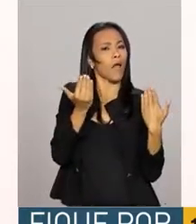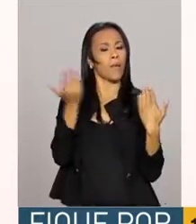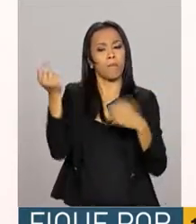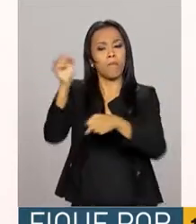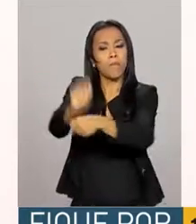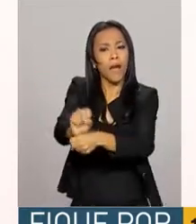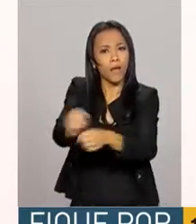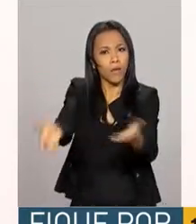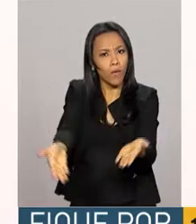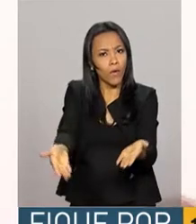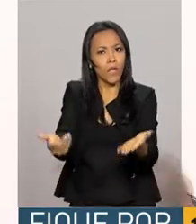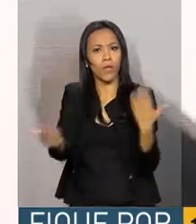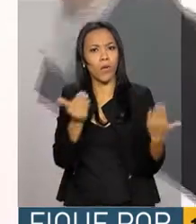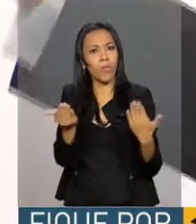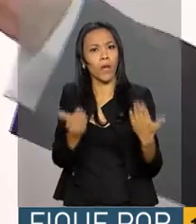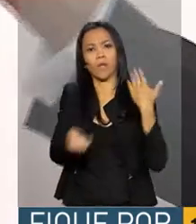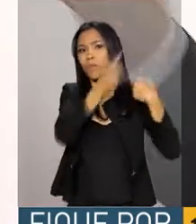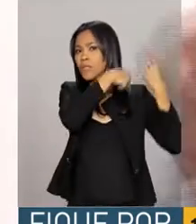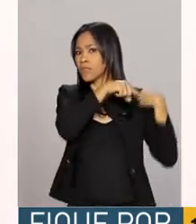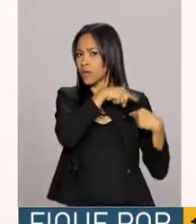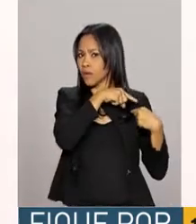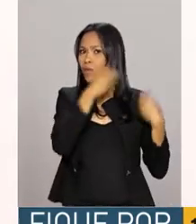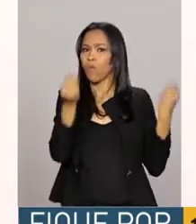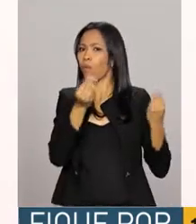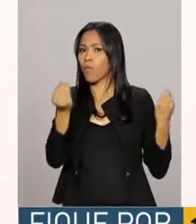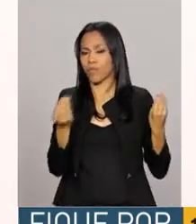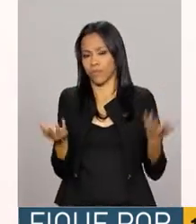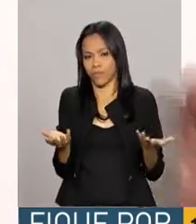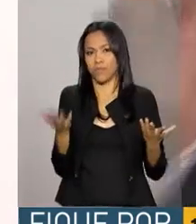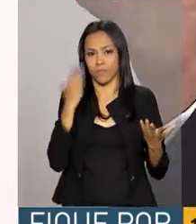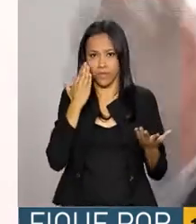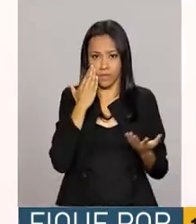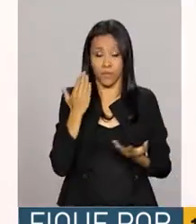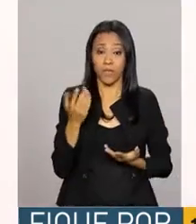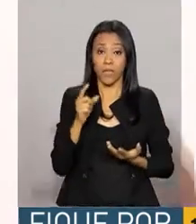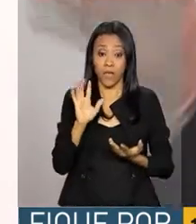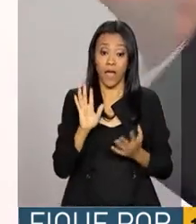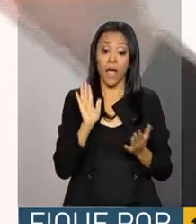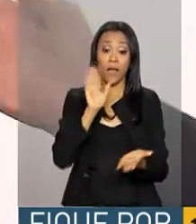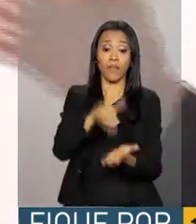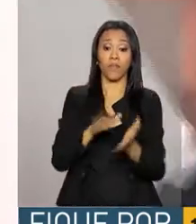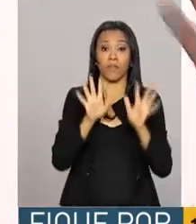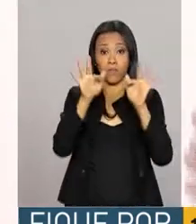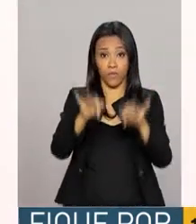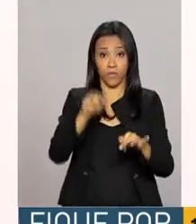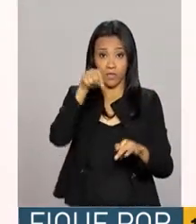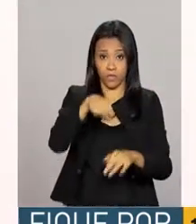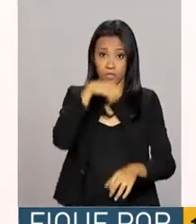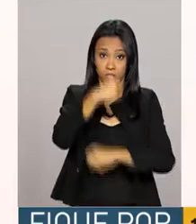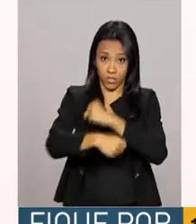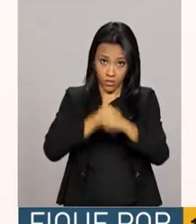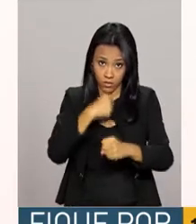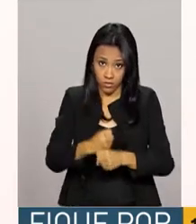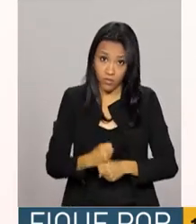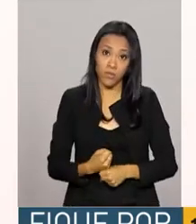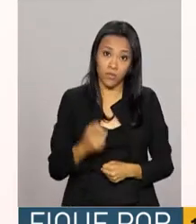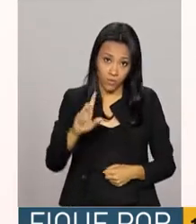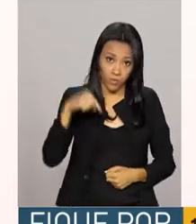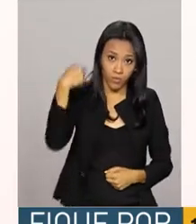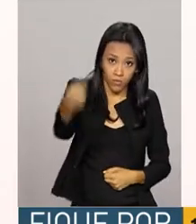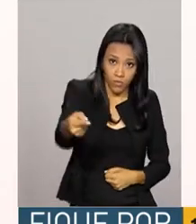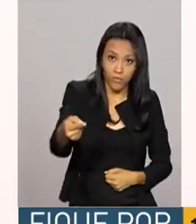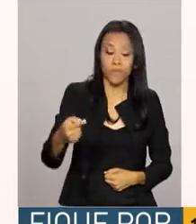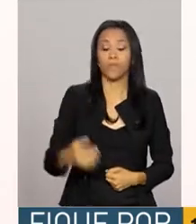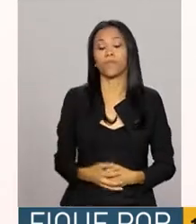mais com aquilo que as previsões indicam que acontecerá até o final deste ano e no ano que vem